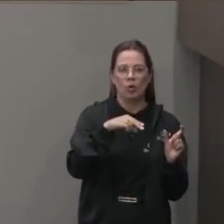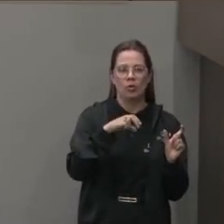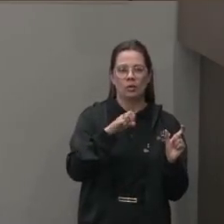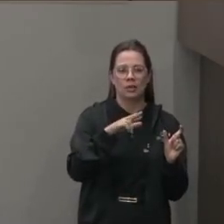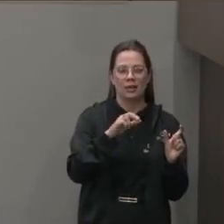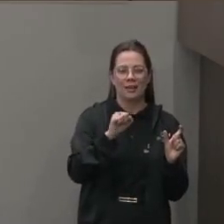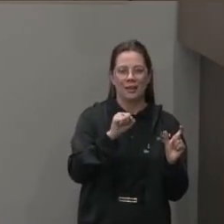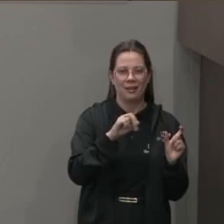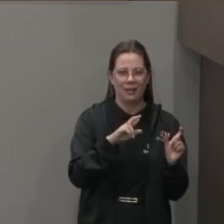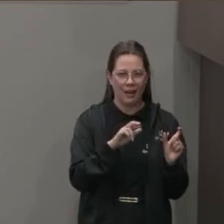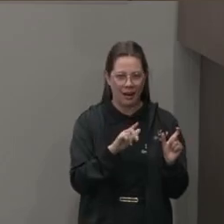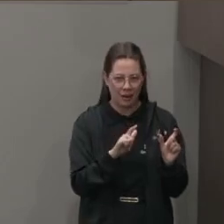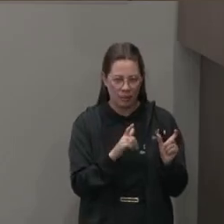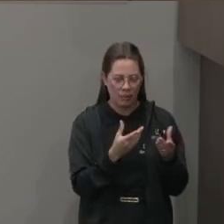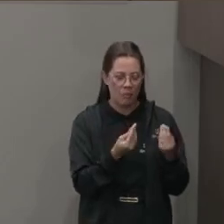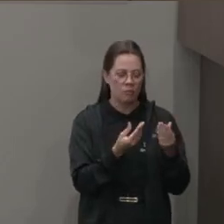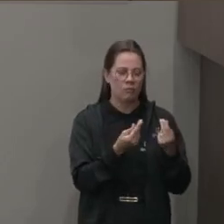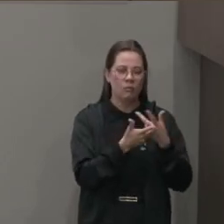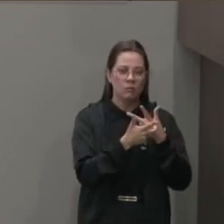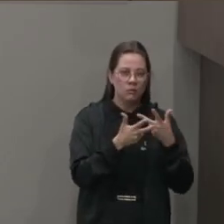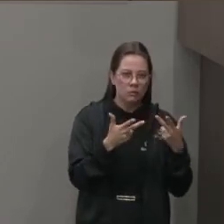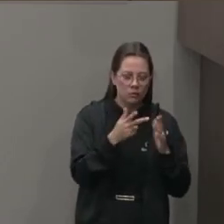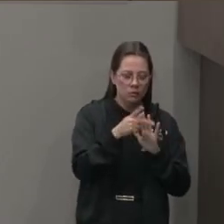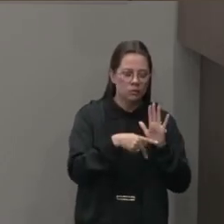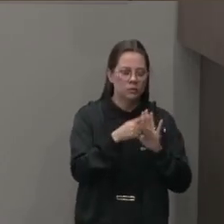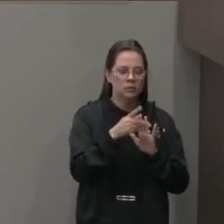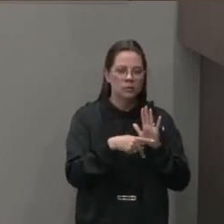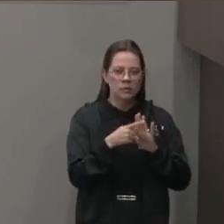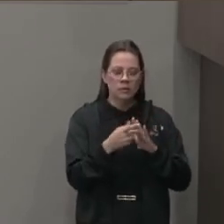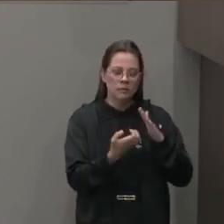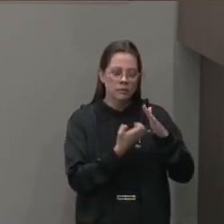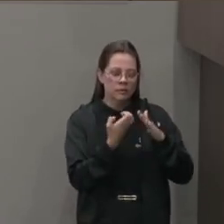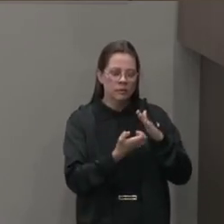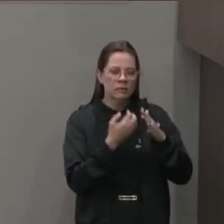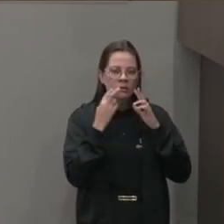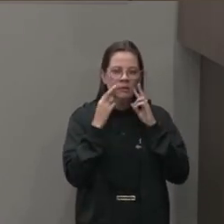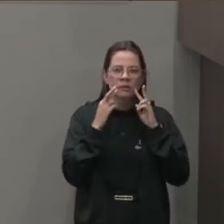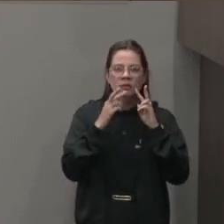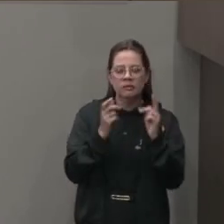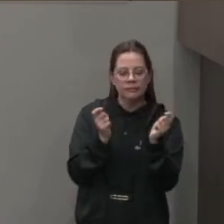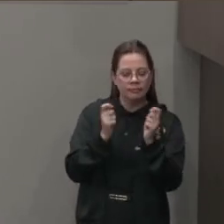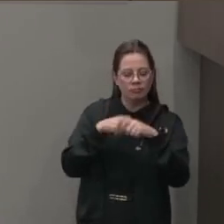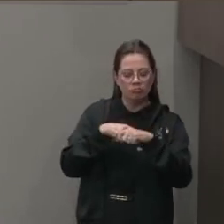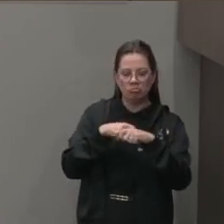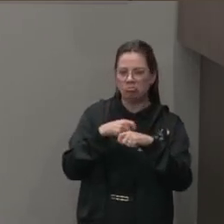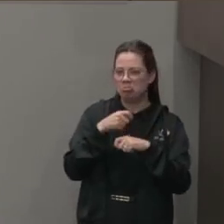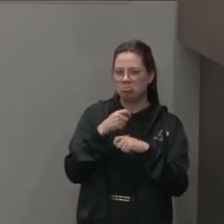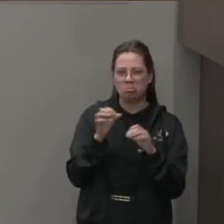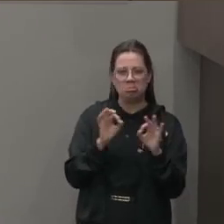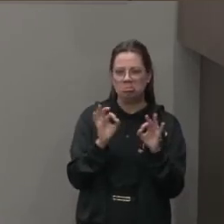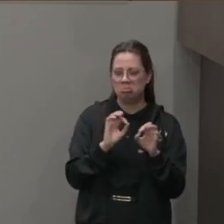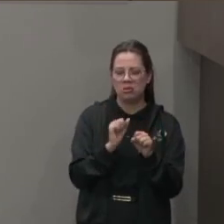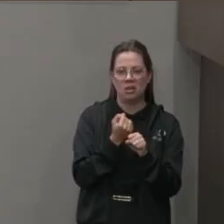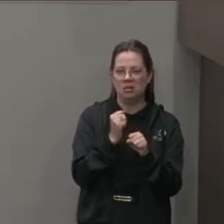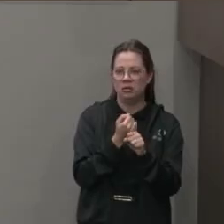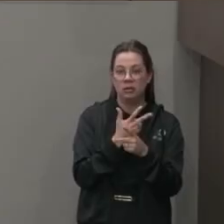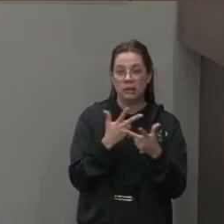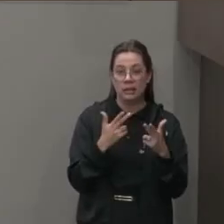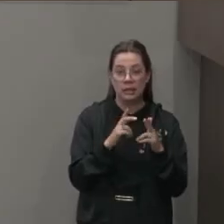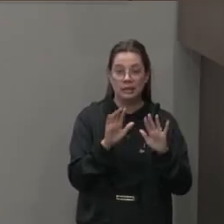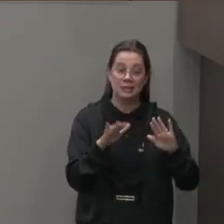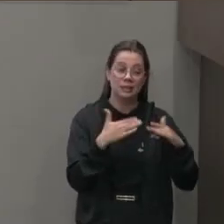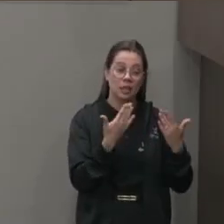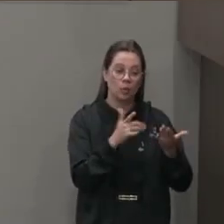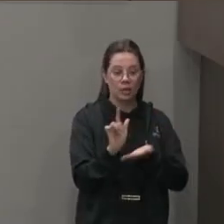projeto e o empresário, inclusive, estava cogitando a possibilidade de não fazer mais empreendimento. Então, a